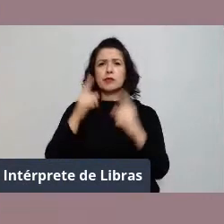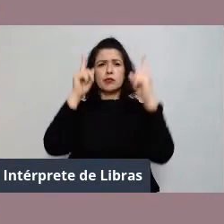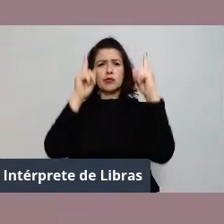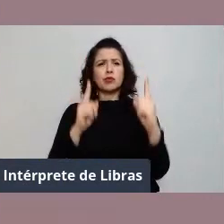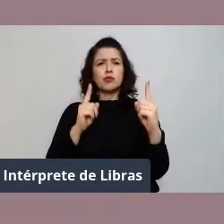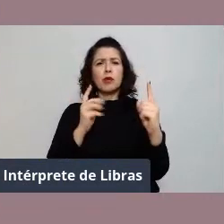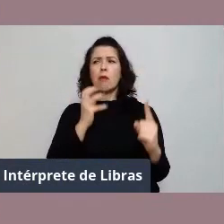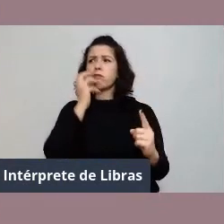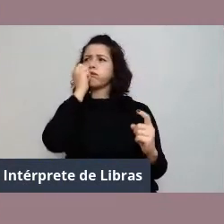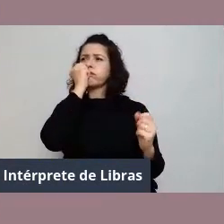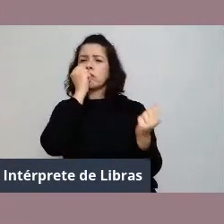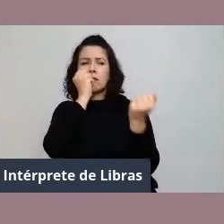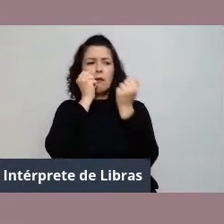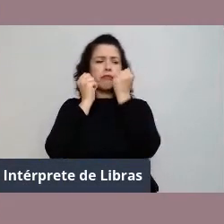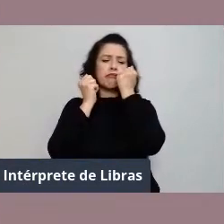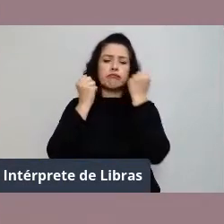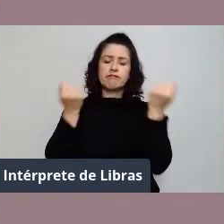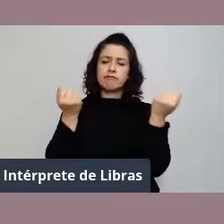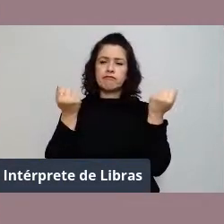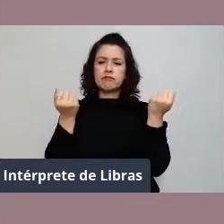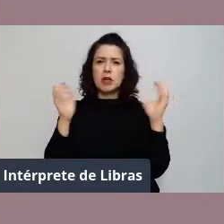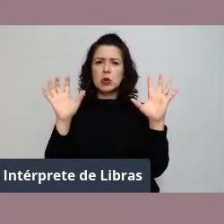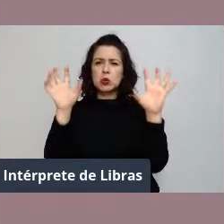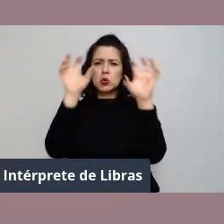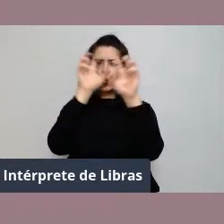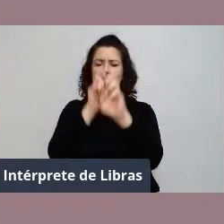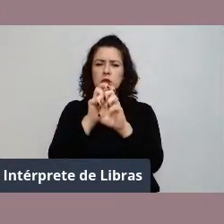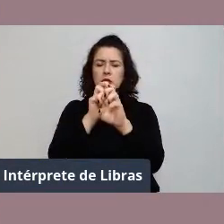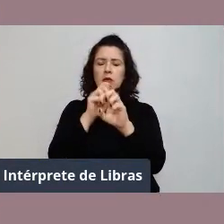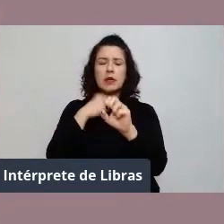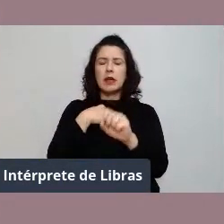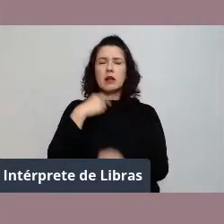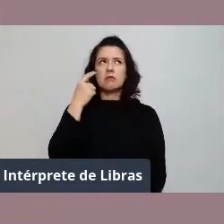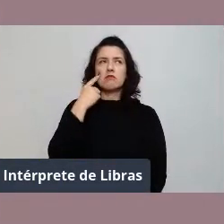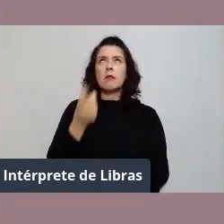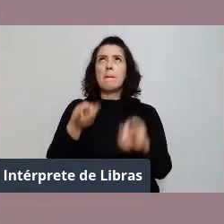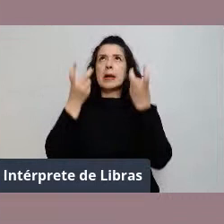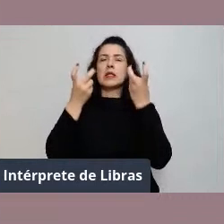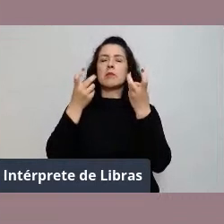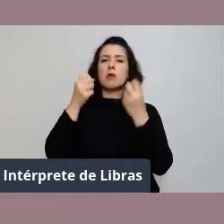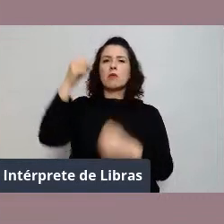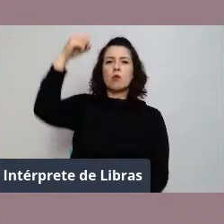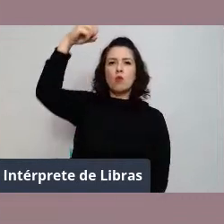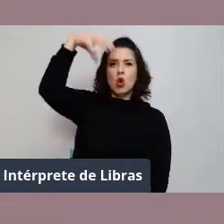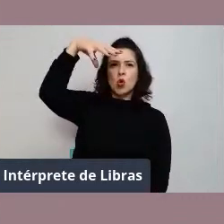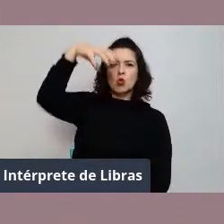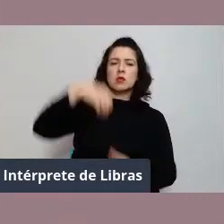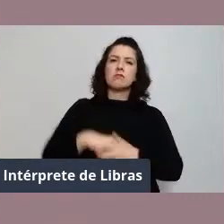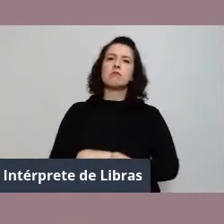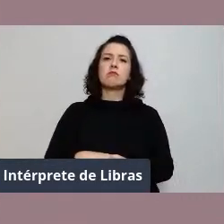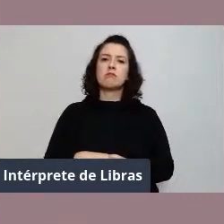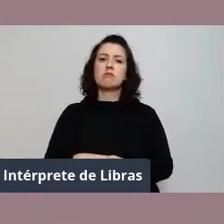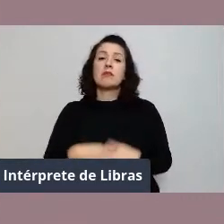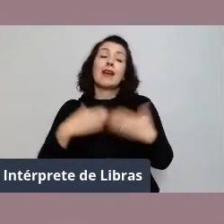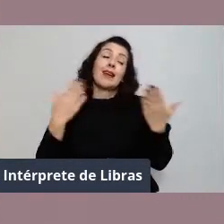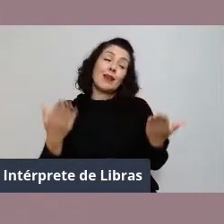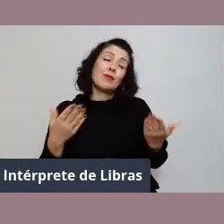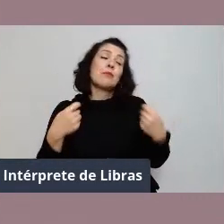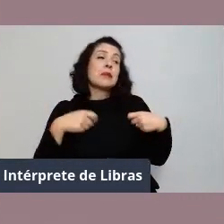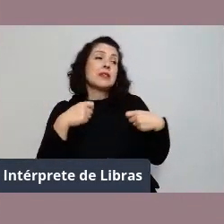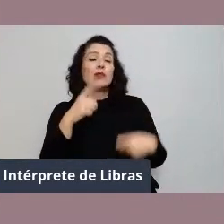quase escuridão, antes que ela se desse conta e acendesse uma luz. Finalmente, eu consegui dizer que precisava ir